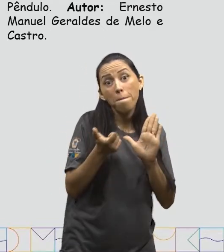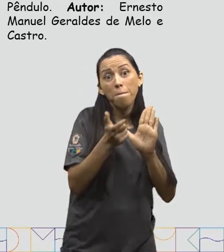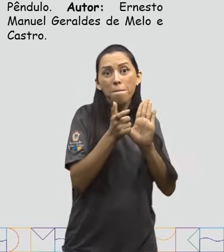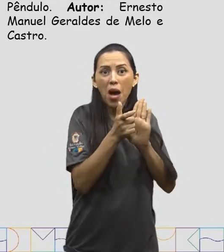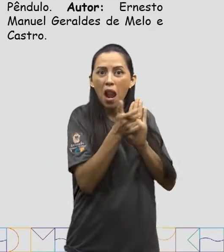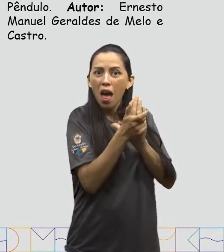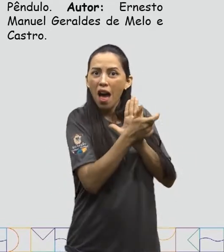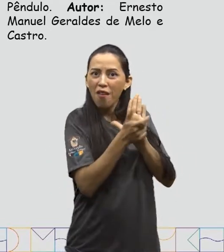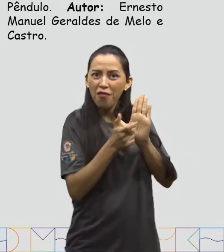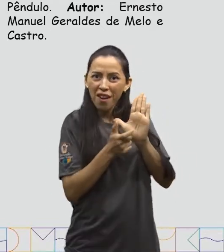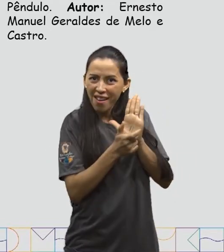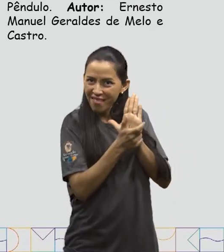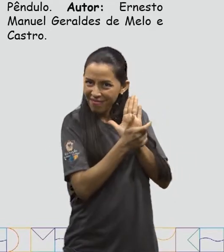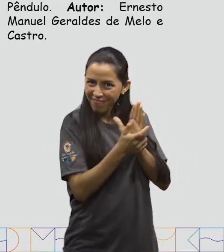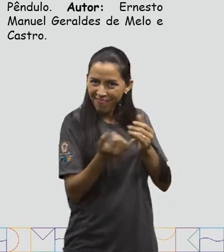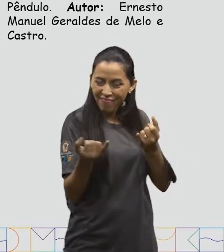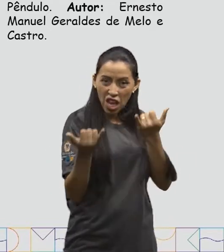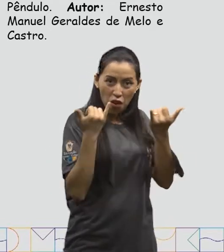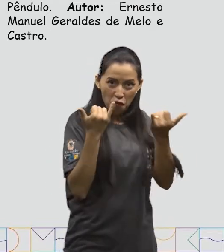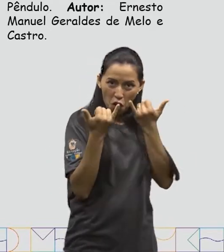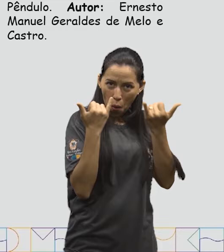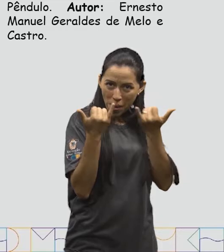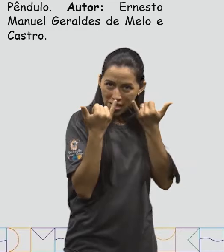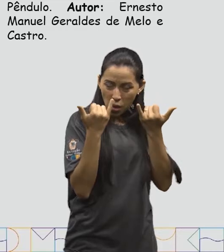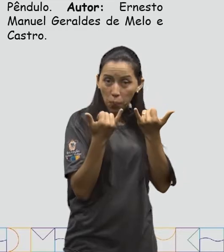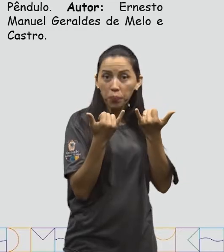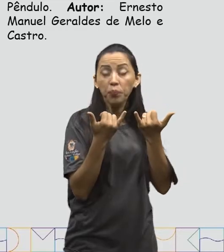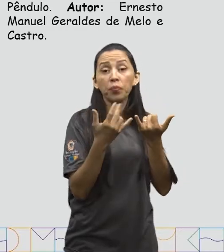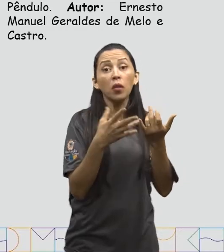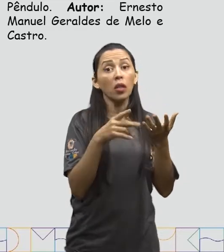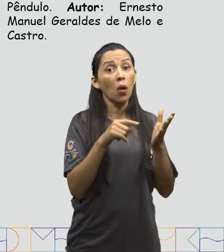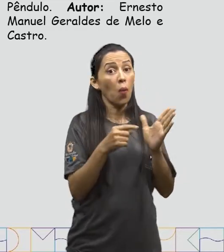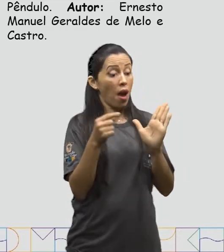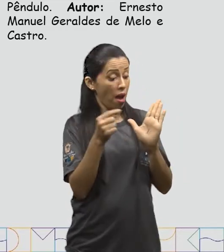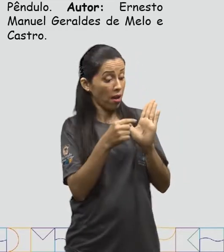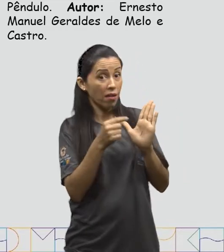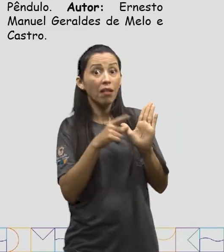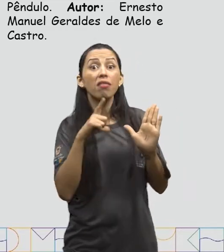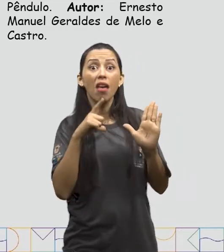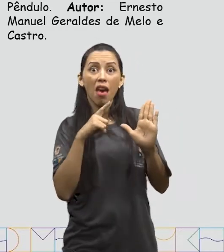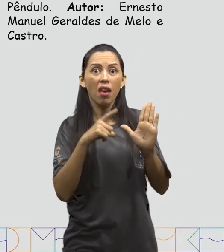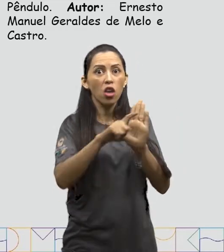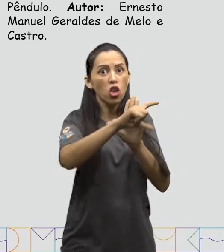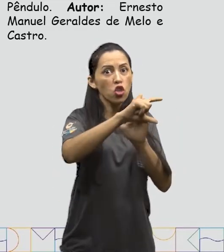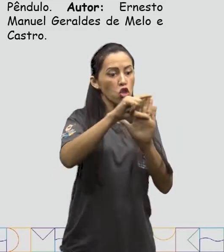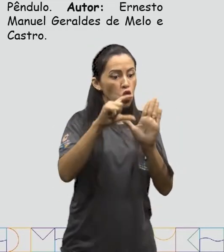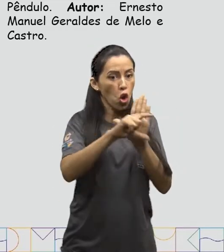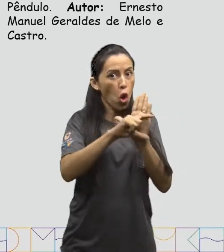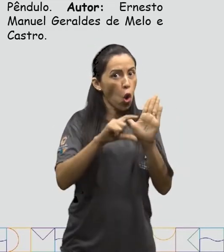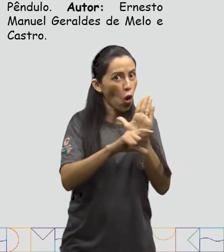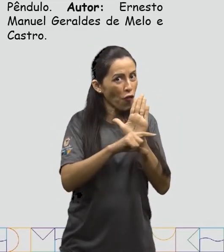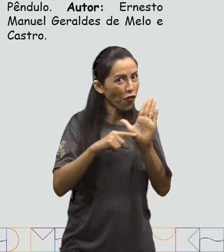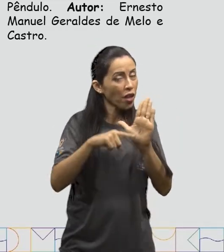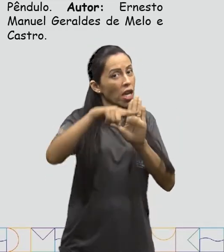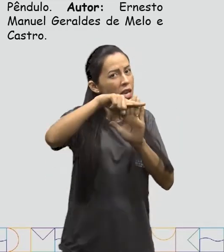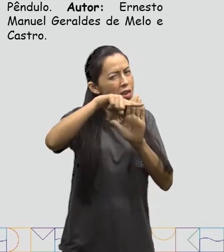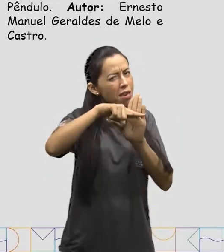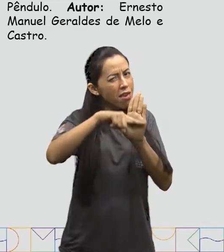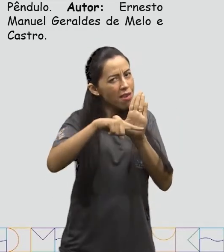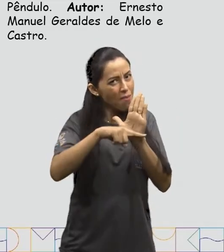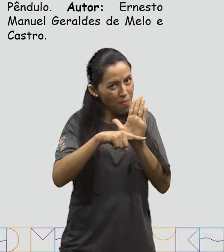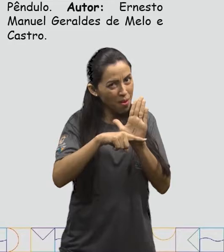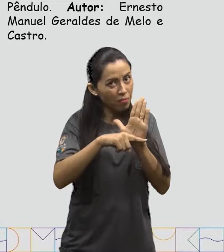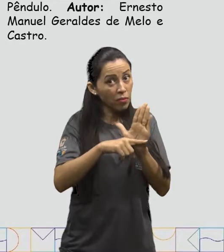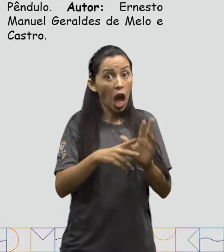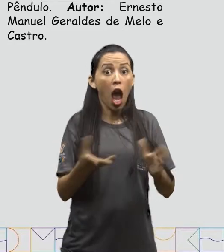para a transmissão da mensagem. Além disso, esse poema possui rimas, versos e estrofes.